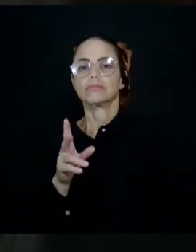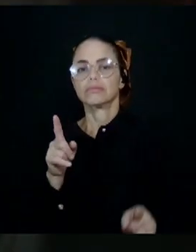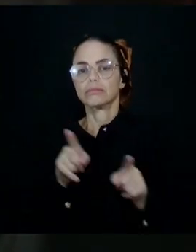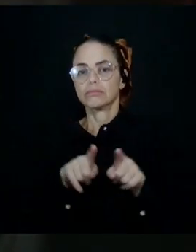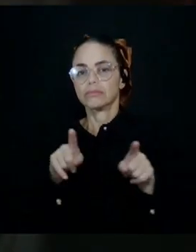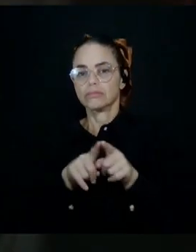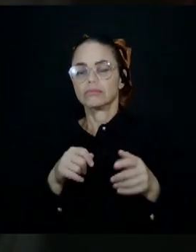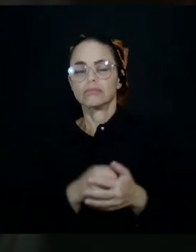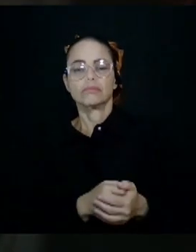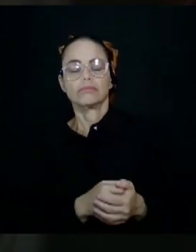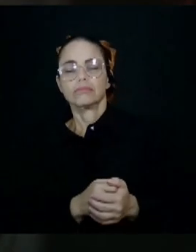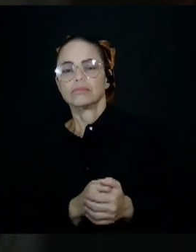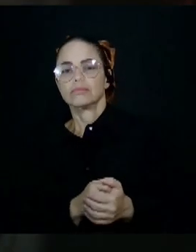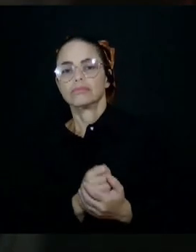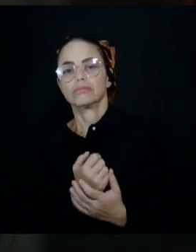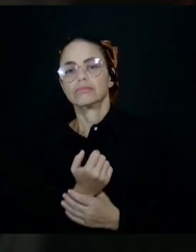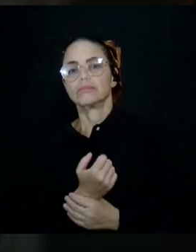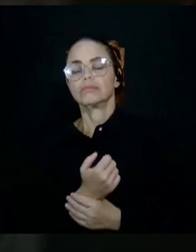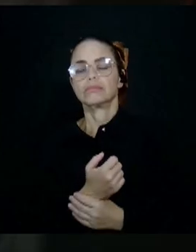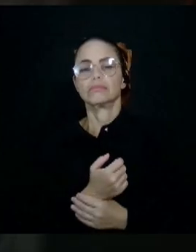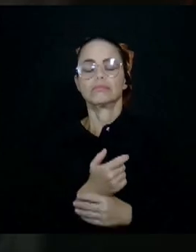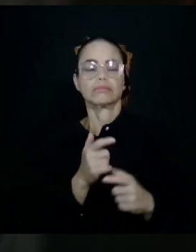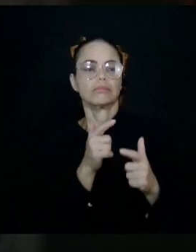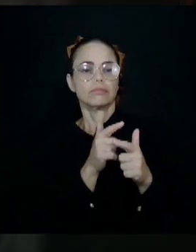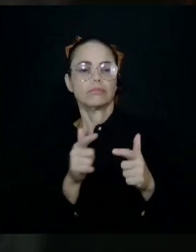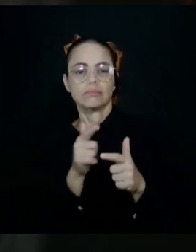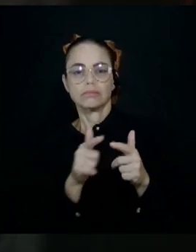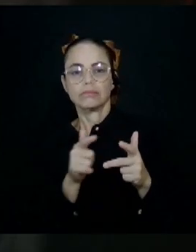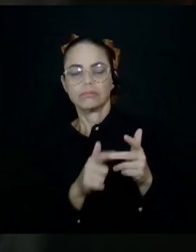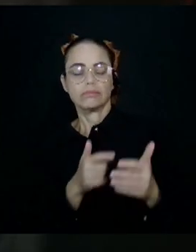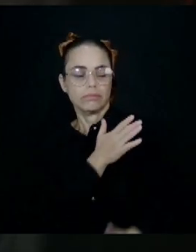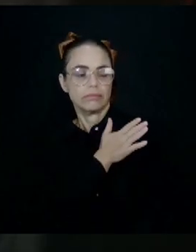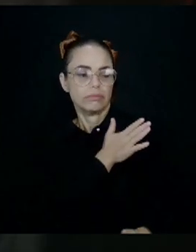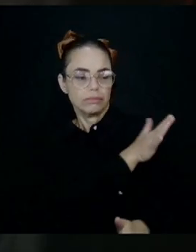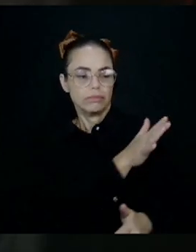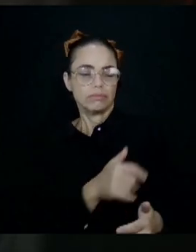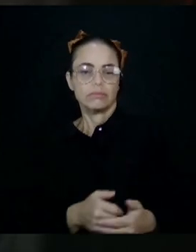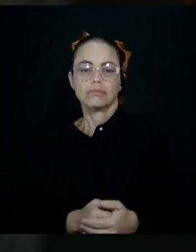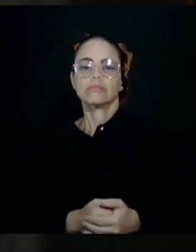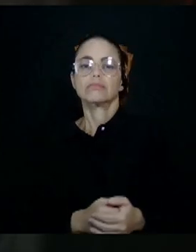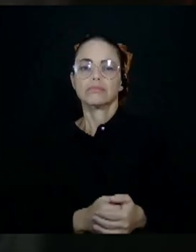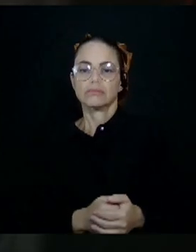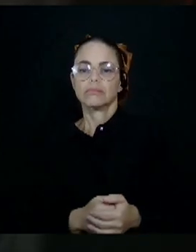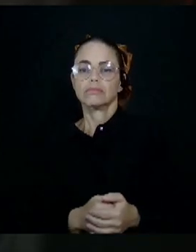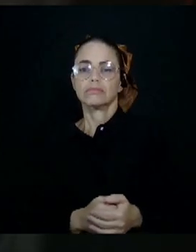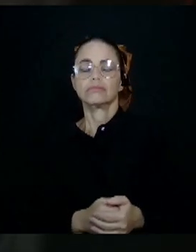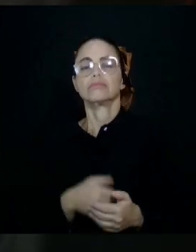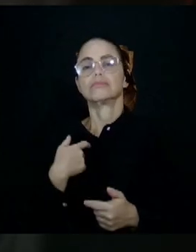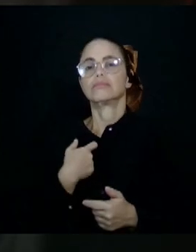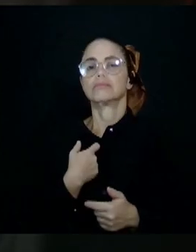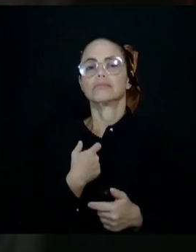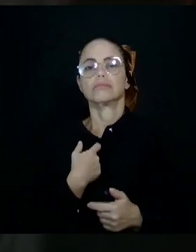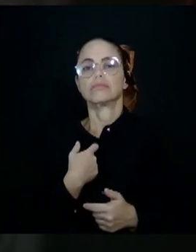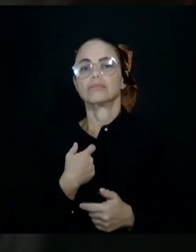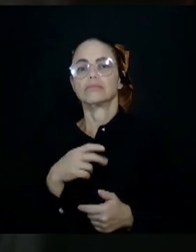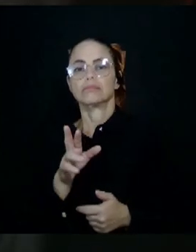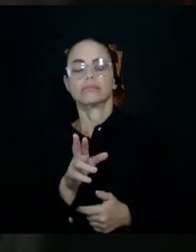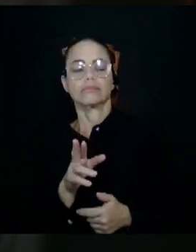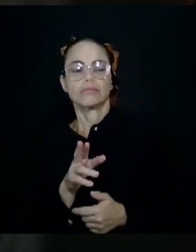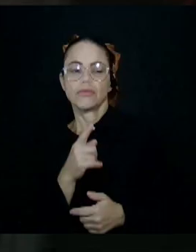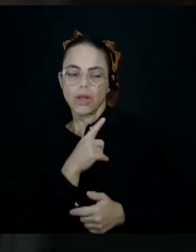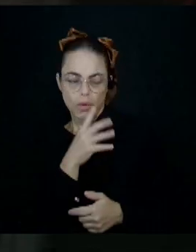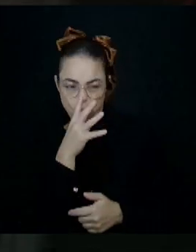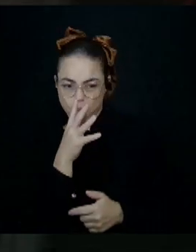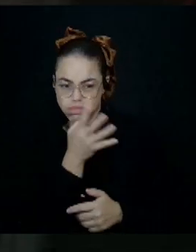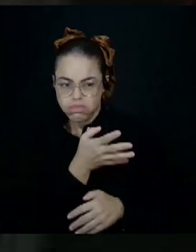tem, situações que o preconceito e essa questão do rótulo é algo, assim,